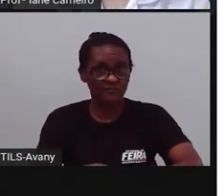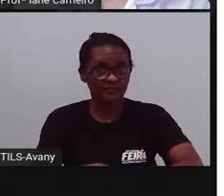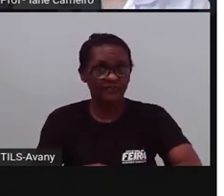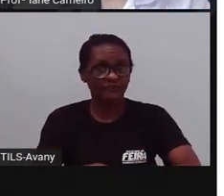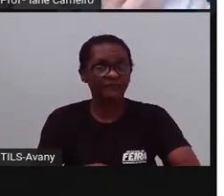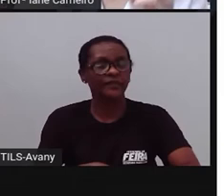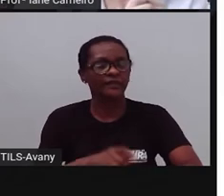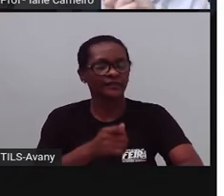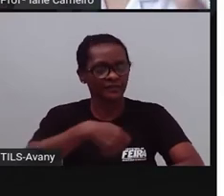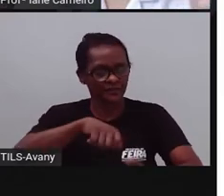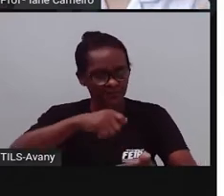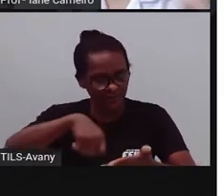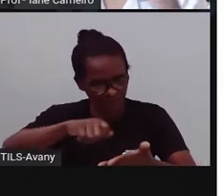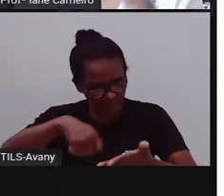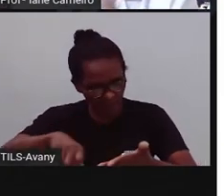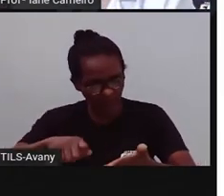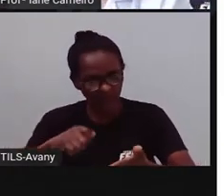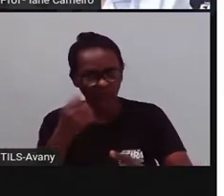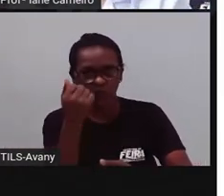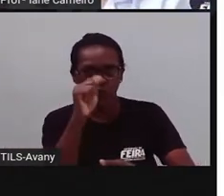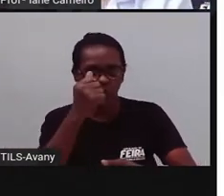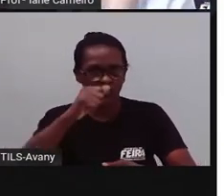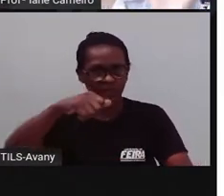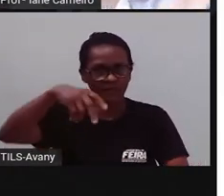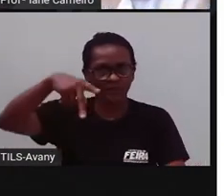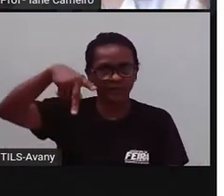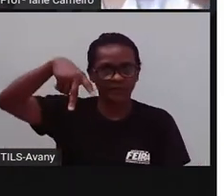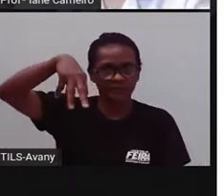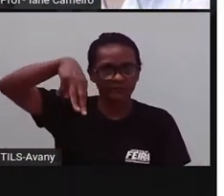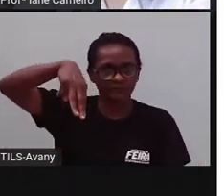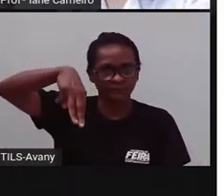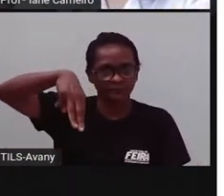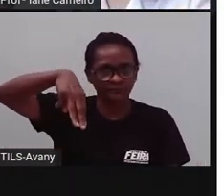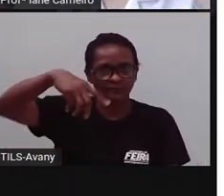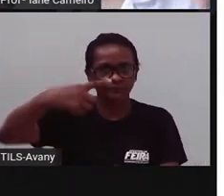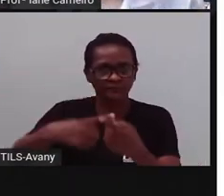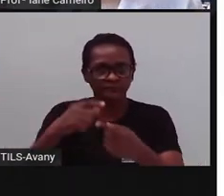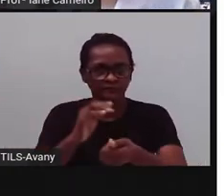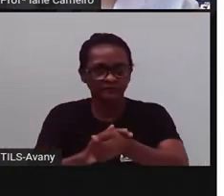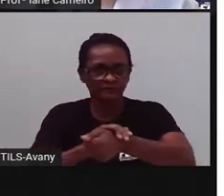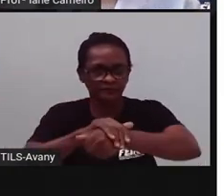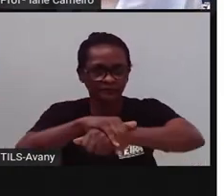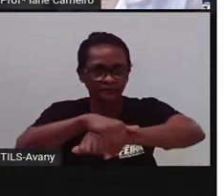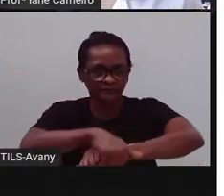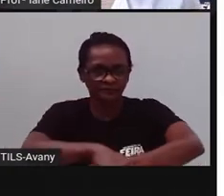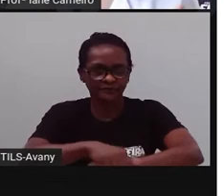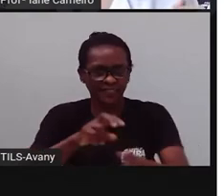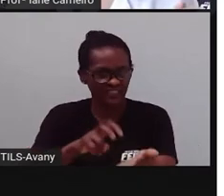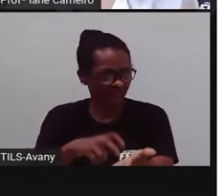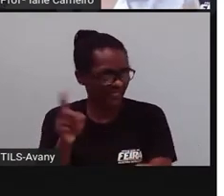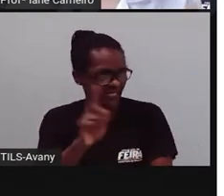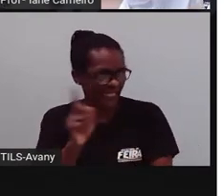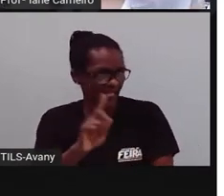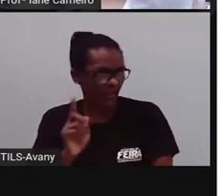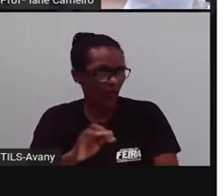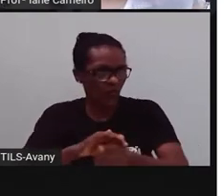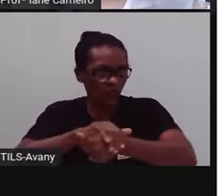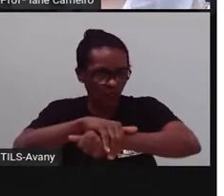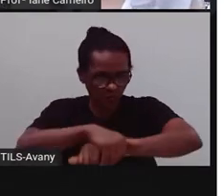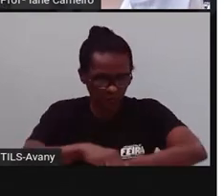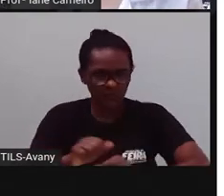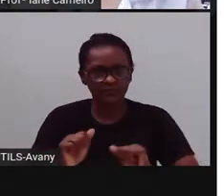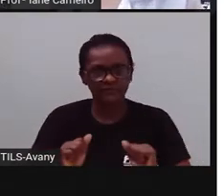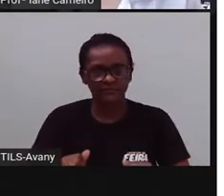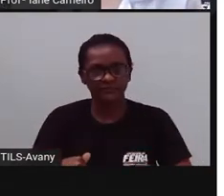20 horas ou então 8 horas PM aí a pessoa Sabia que não podia ir de manhã tem que digitar tem também o local